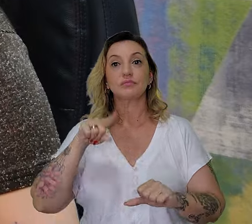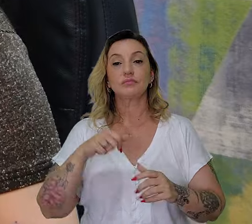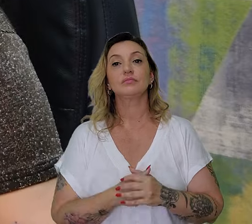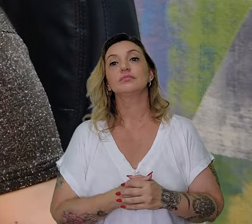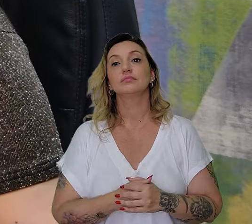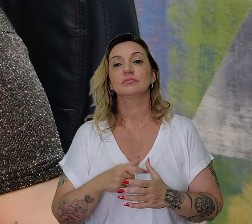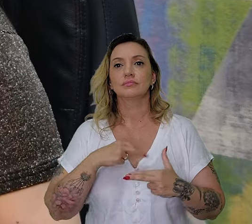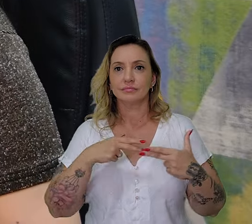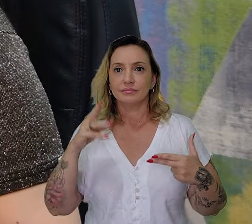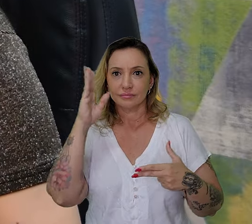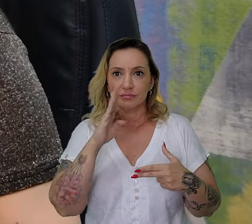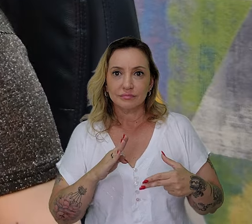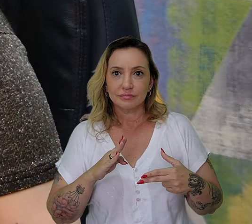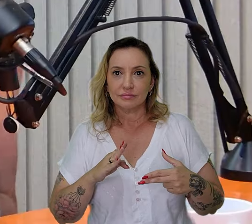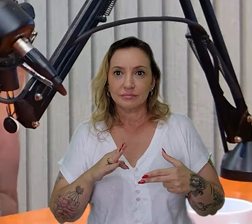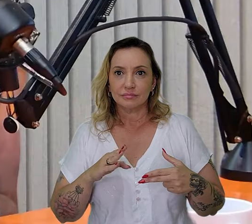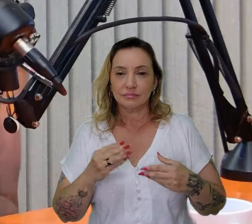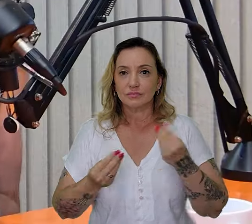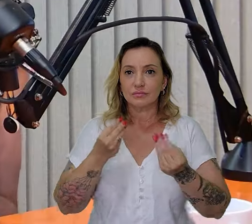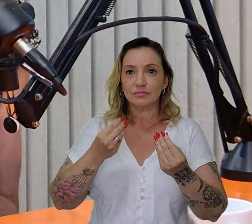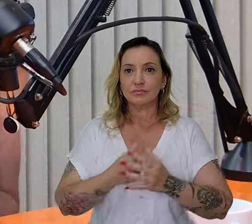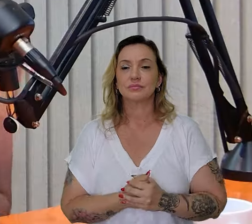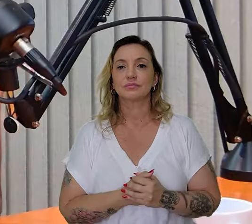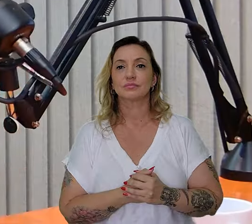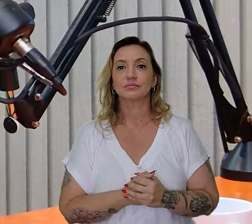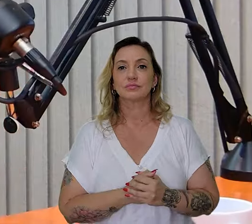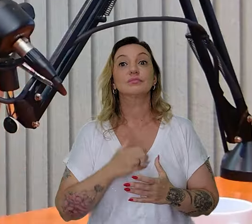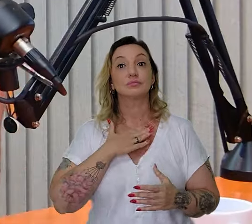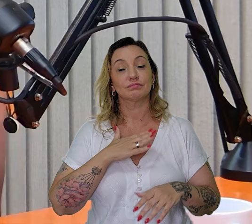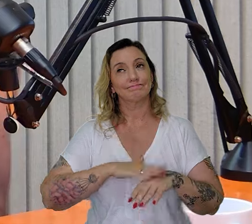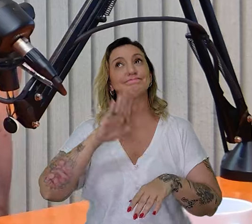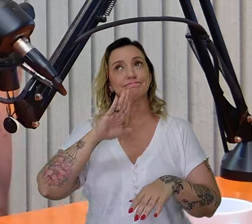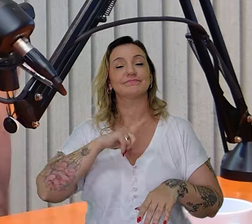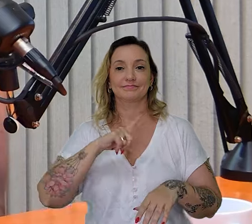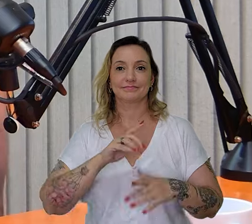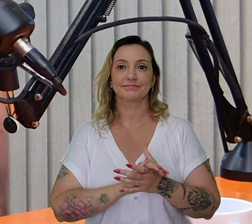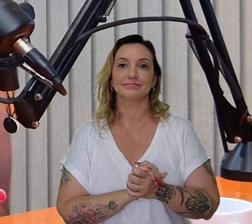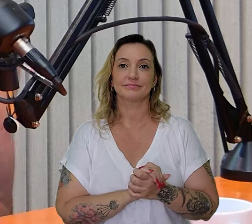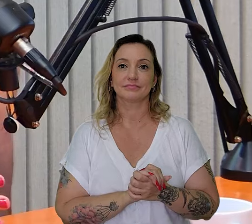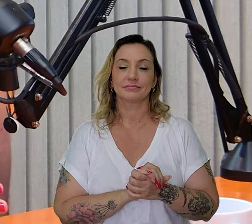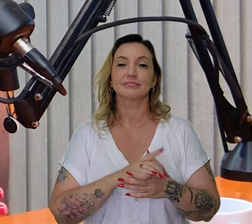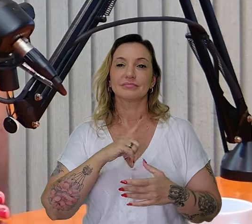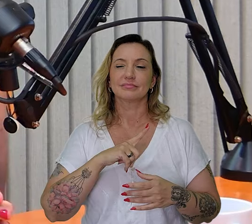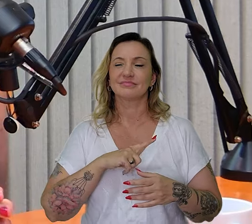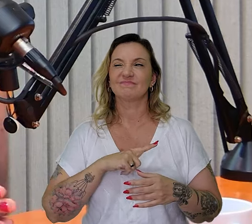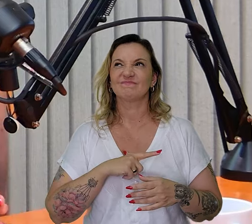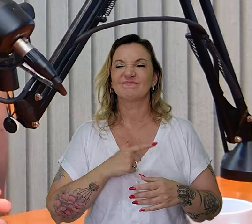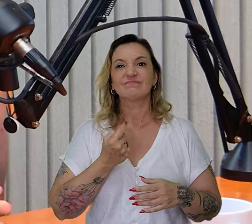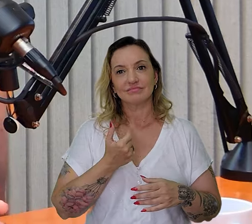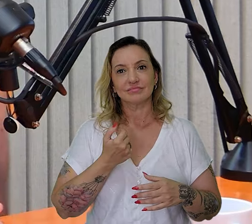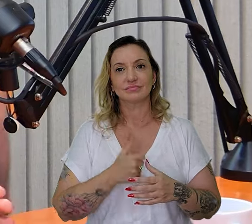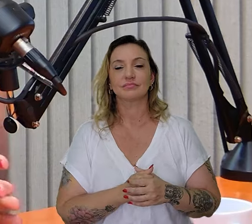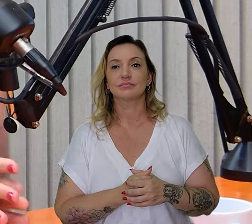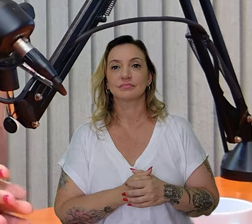fil Como que você eu gostaria que tivesse muito mais a gente tem não tem muito a gente tem uma